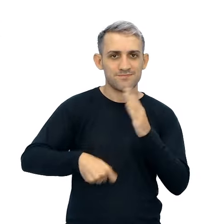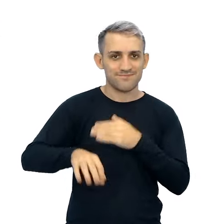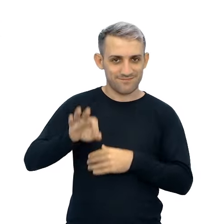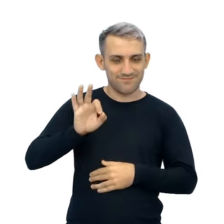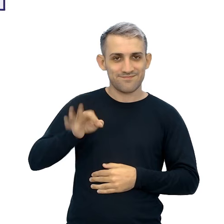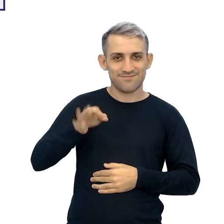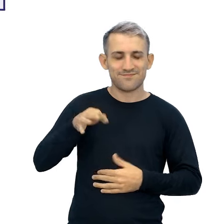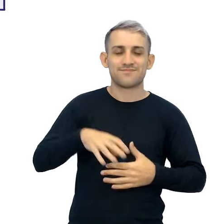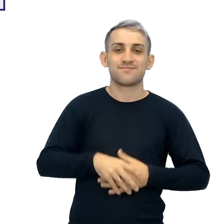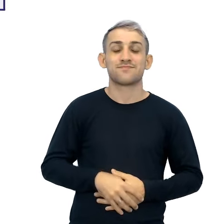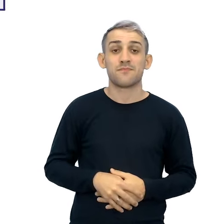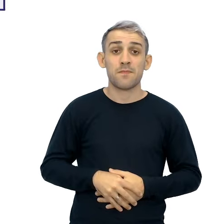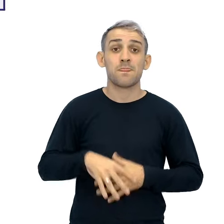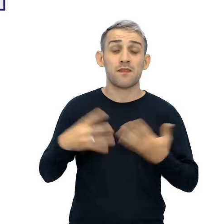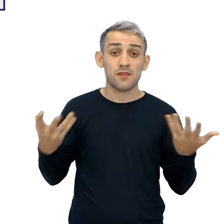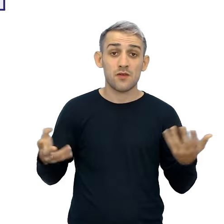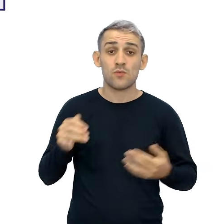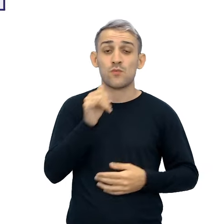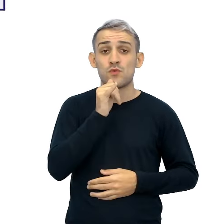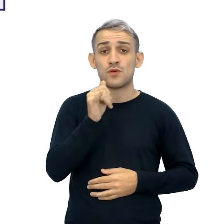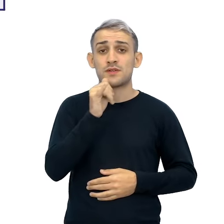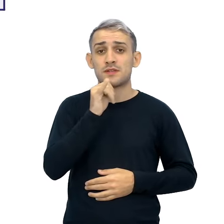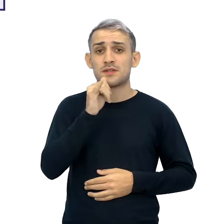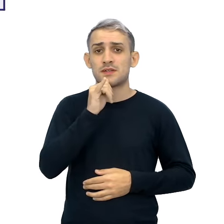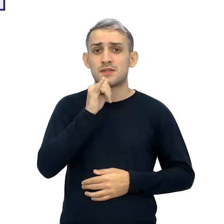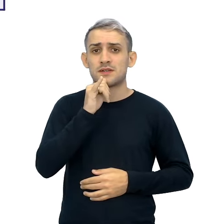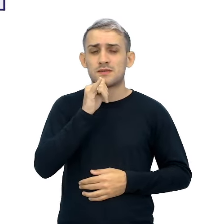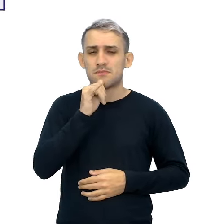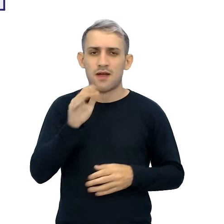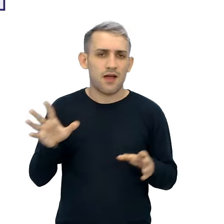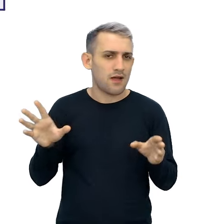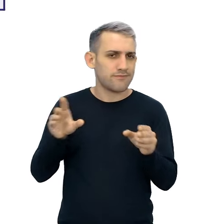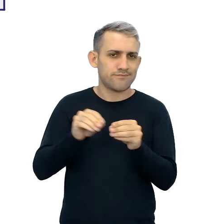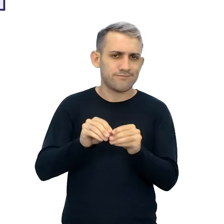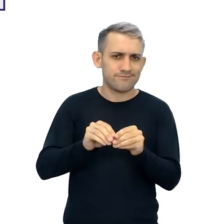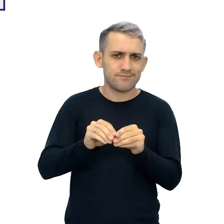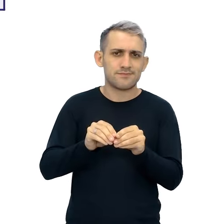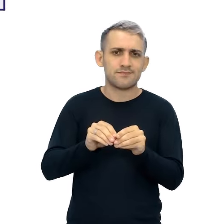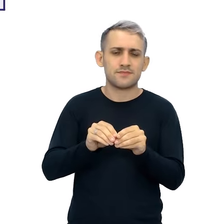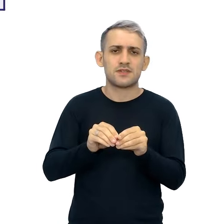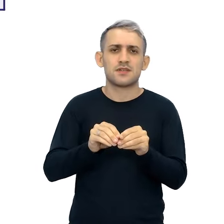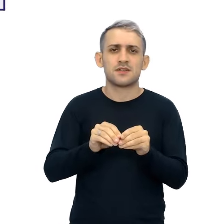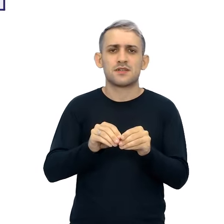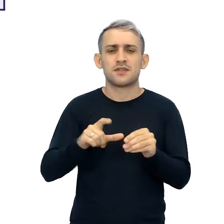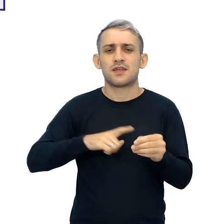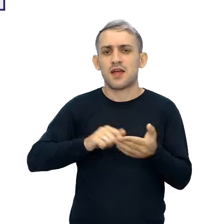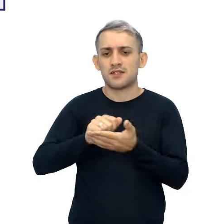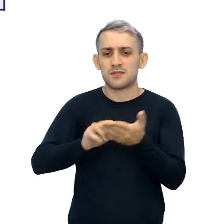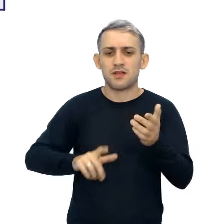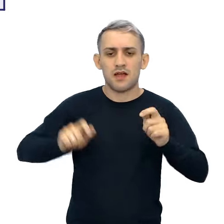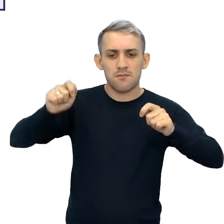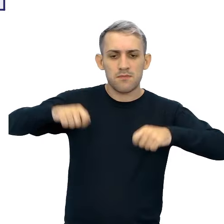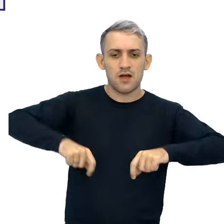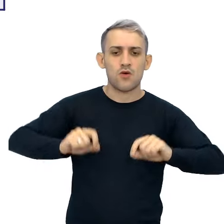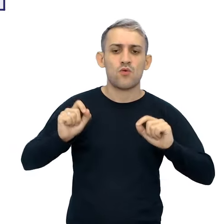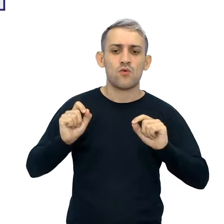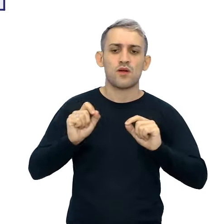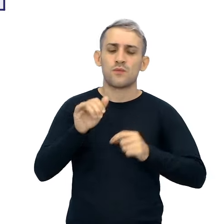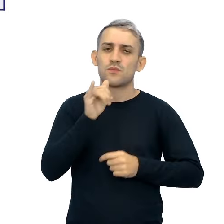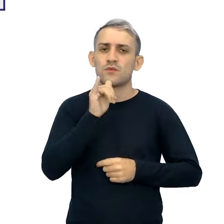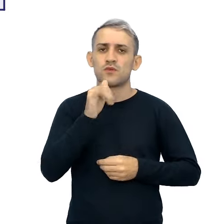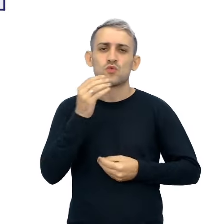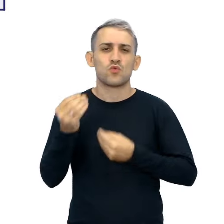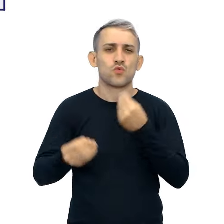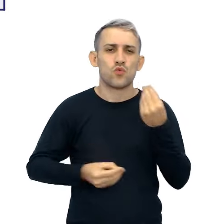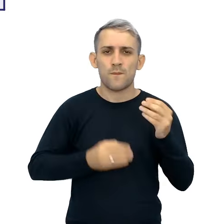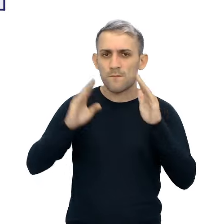verdade? Então, para exemplificar a atividade que poderá ser relacionada, aliás, que poderá